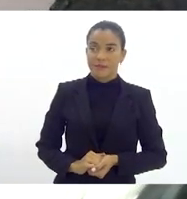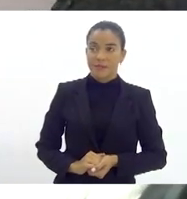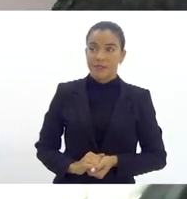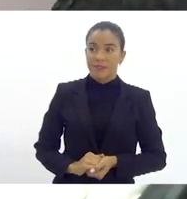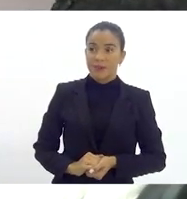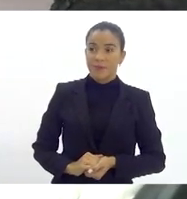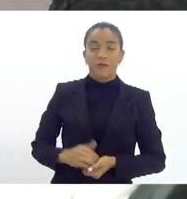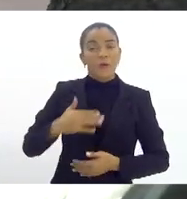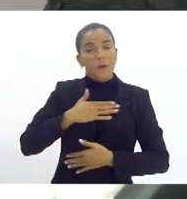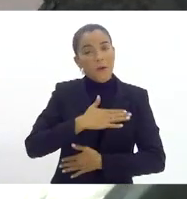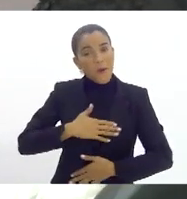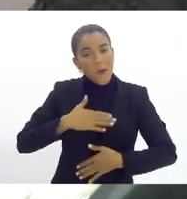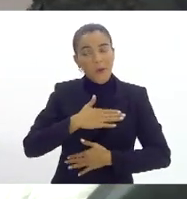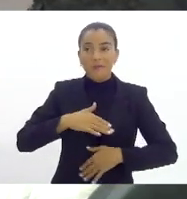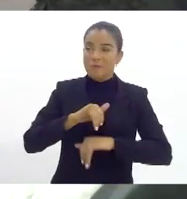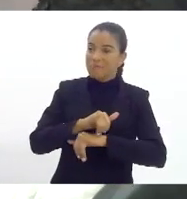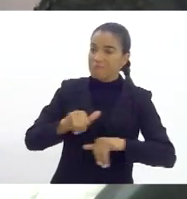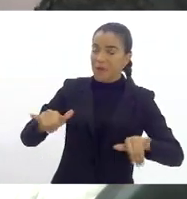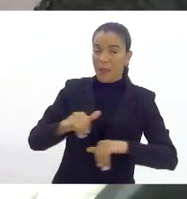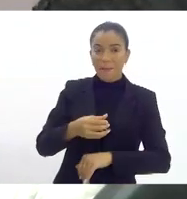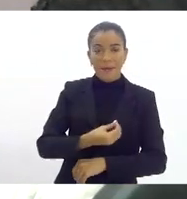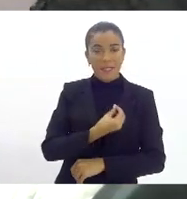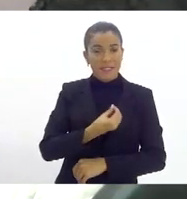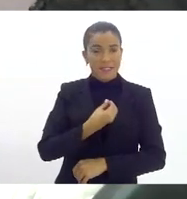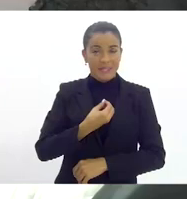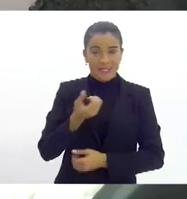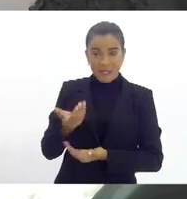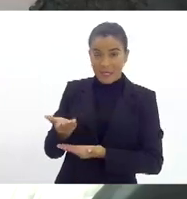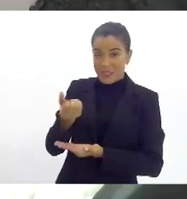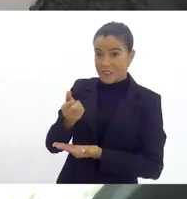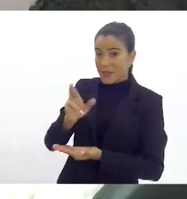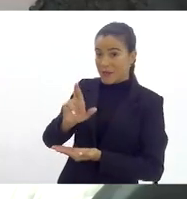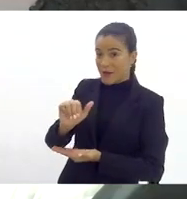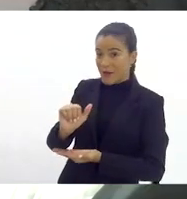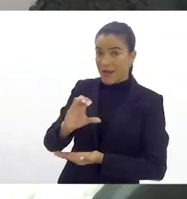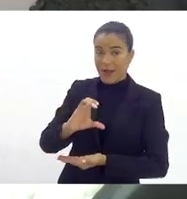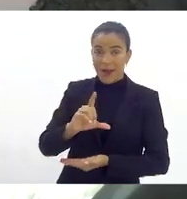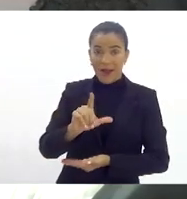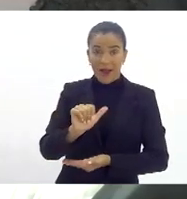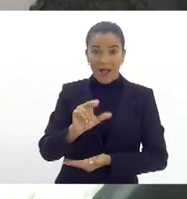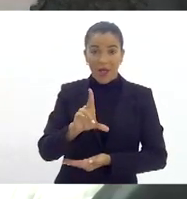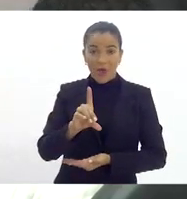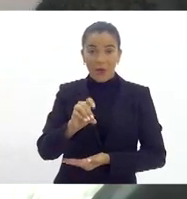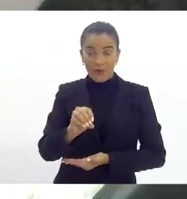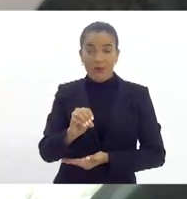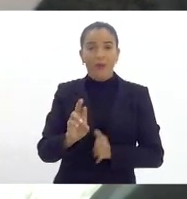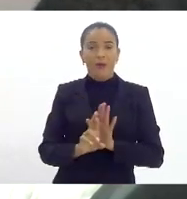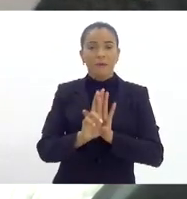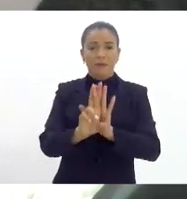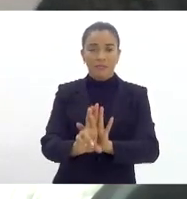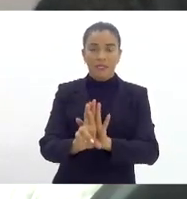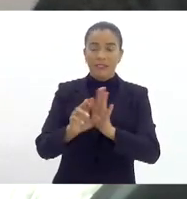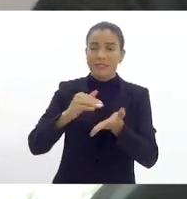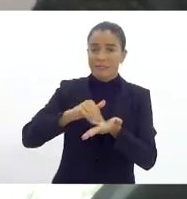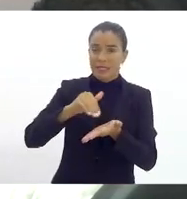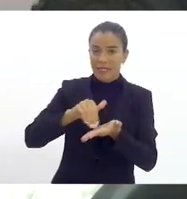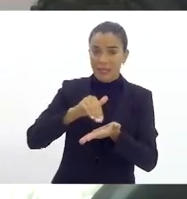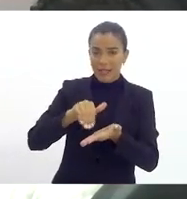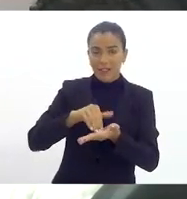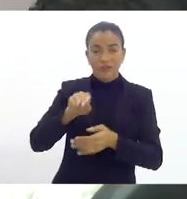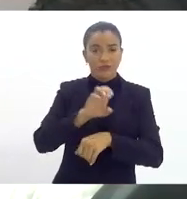gostaria de anunciar a presença da senhora Cláudia representando a Secretaria Estadual de trabalho